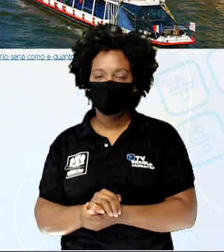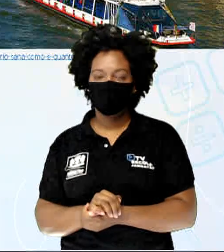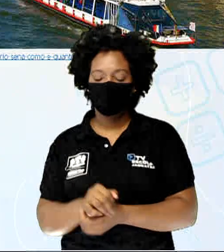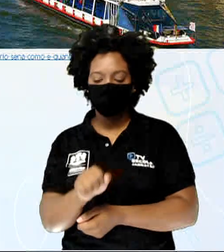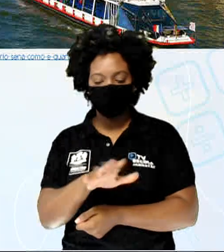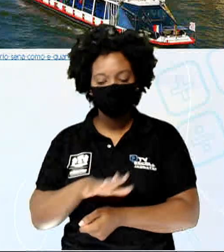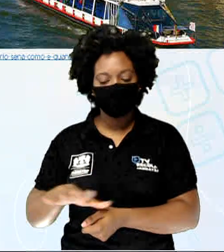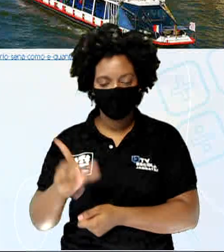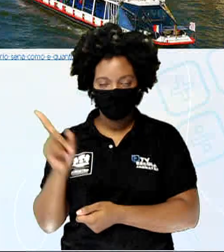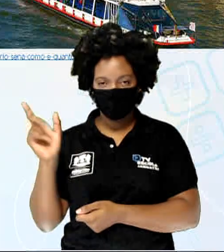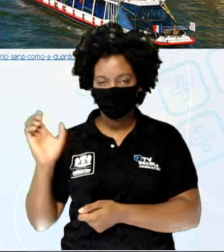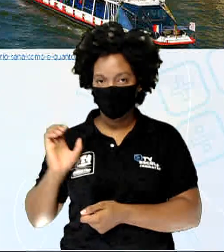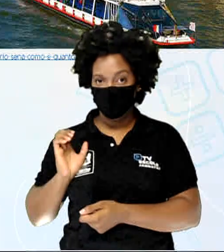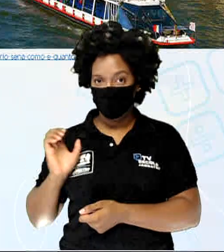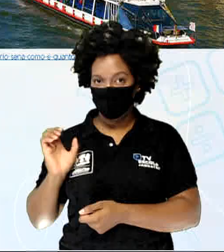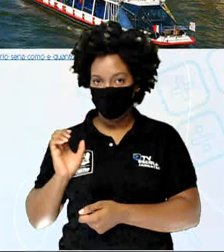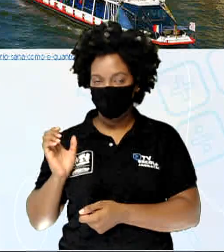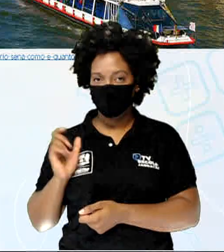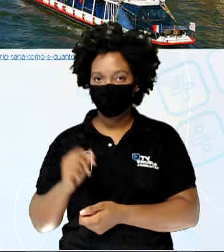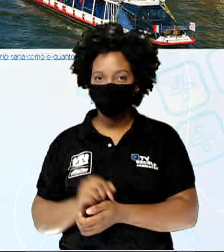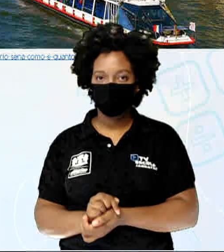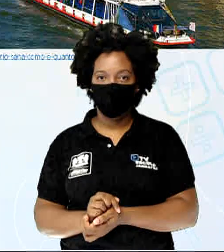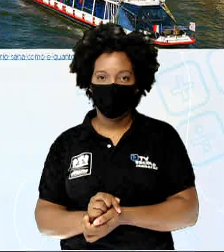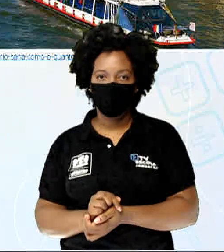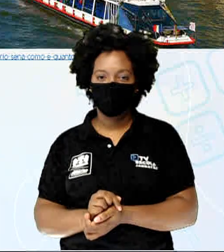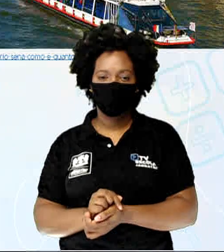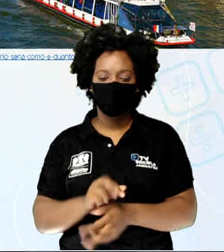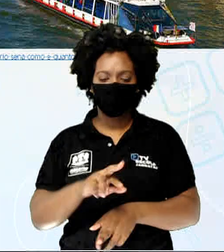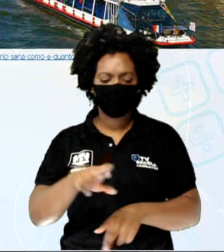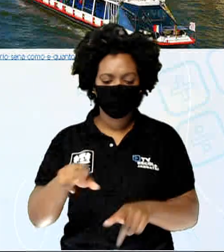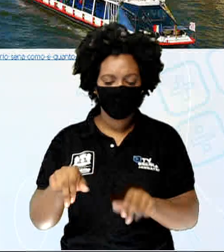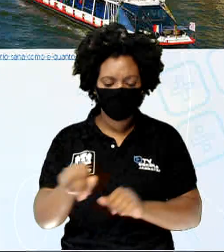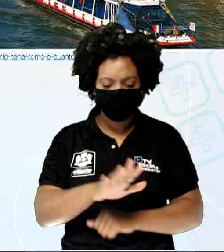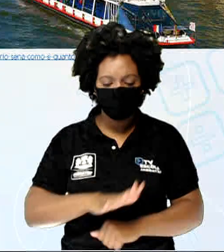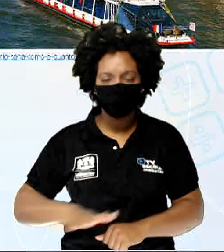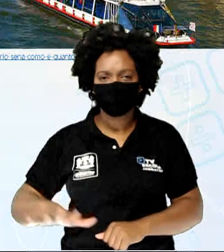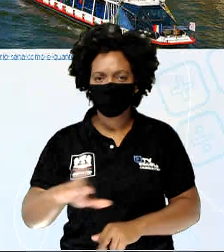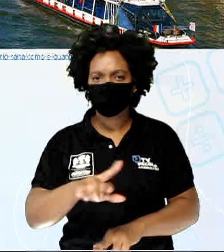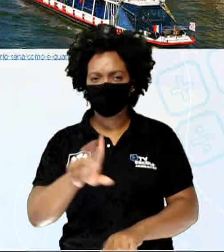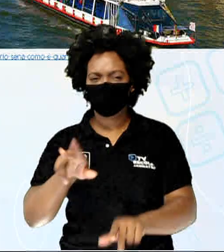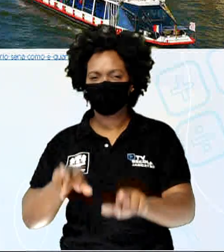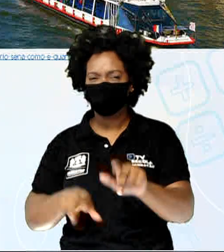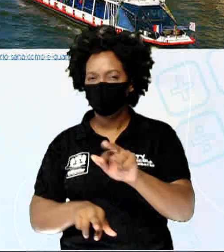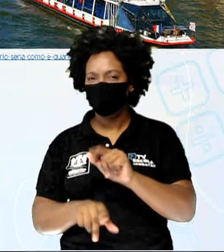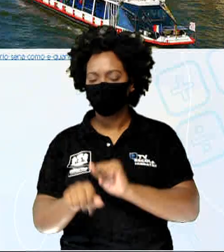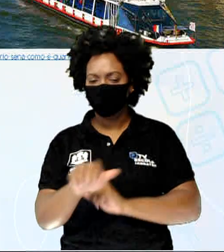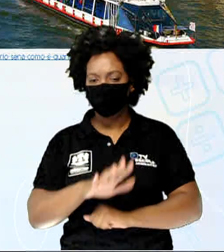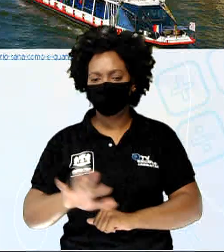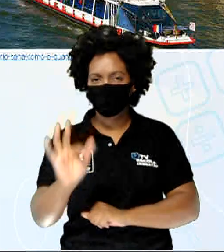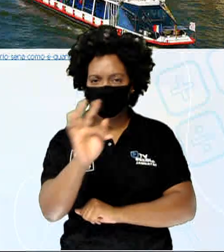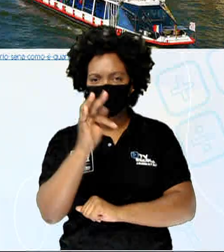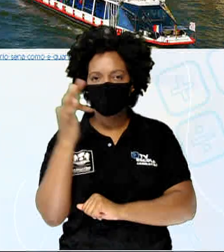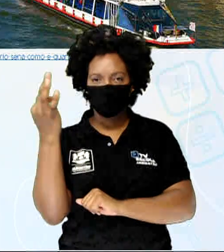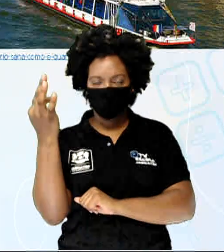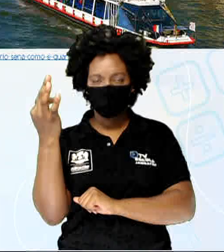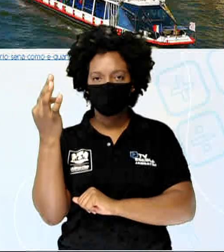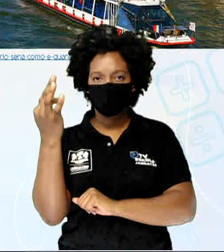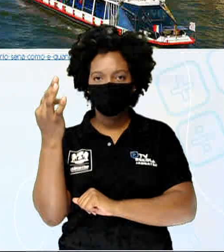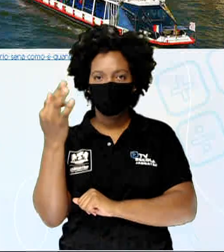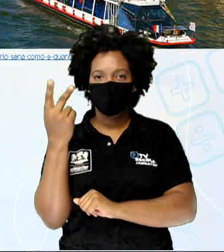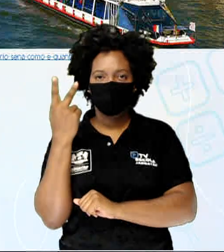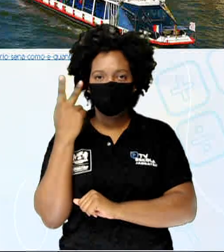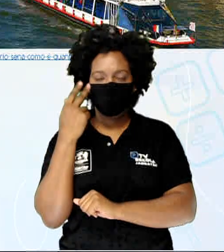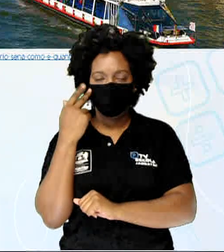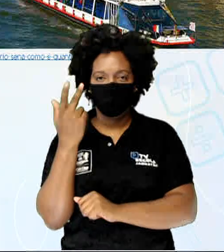aí riquíssima. Pontos diferentes de Paris. Países da Europa Ocidental costumam ter